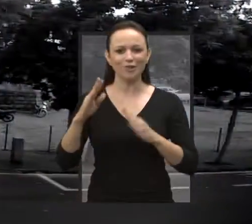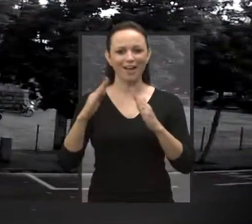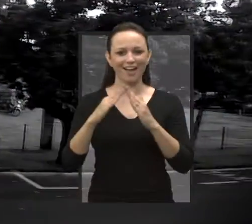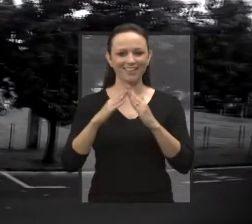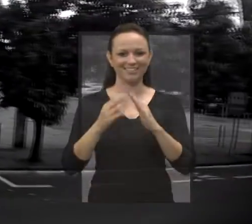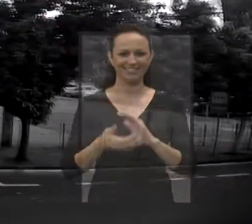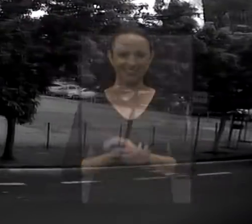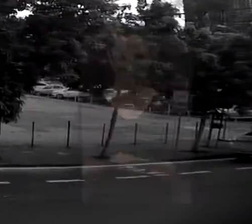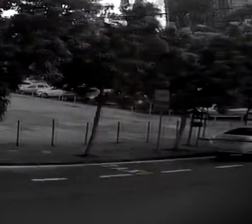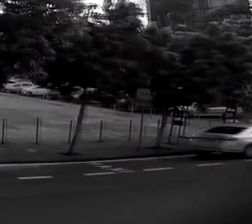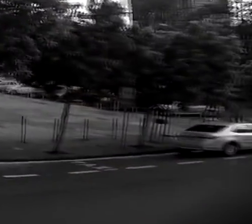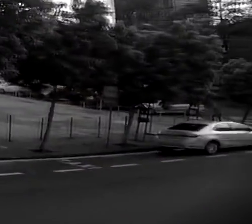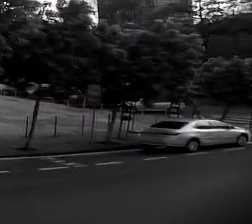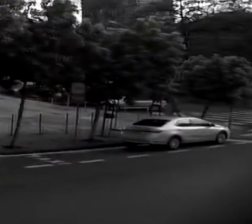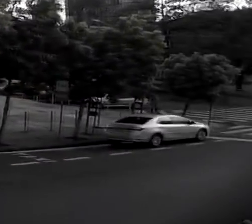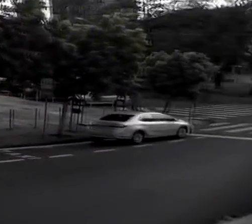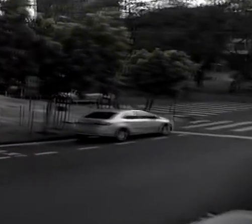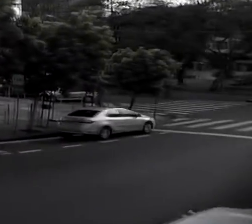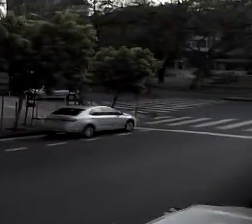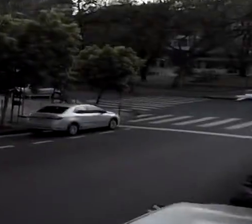sua morada.